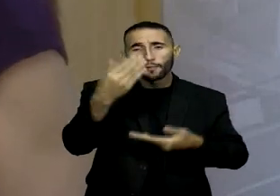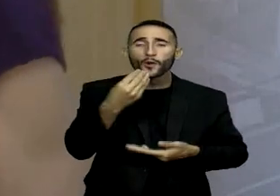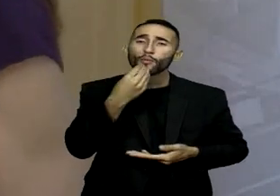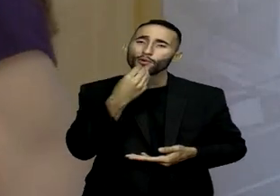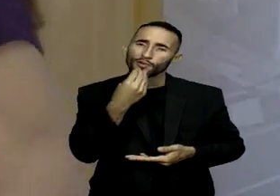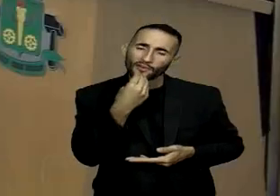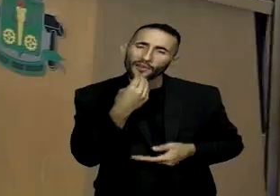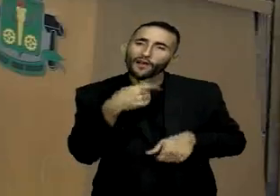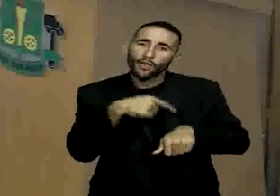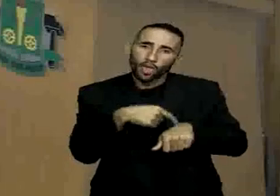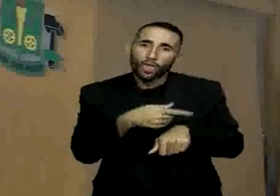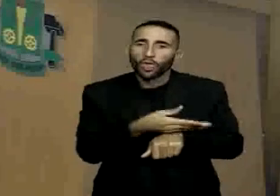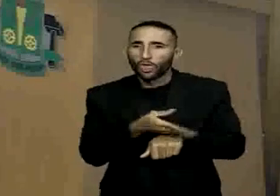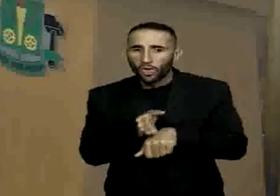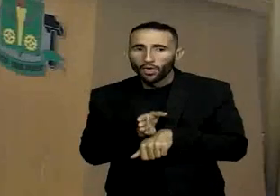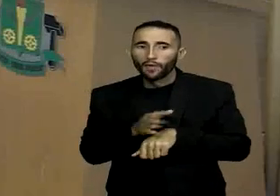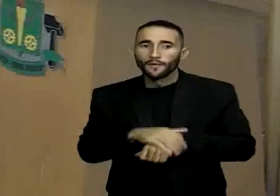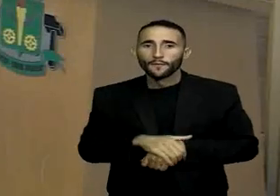um pouquinho do tempo, presidente.